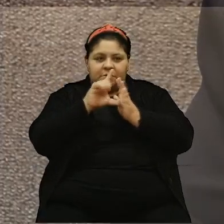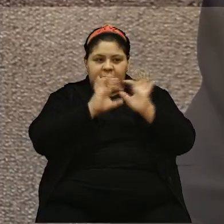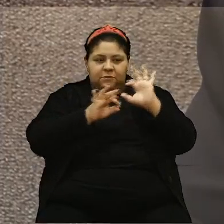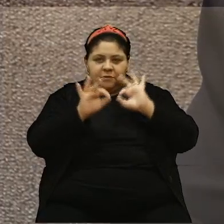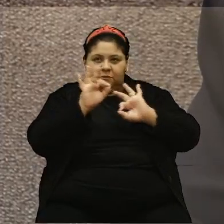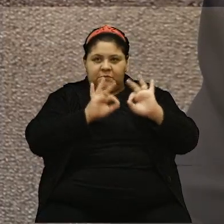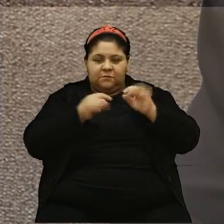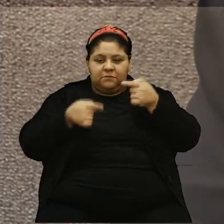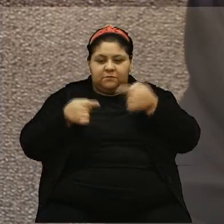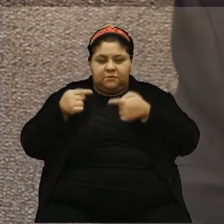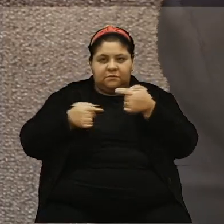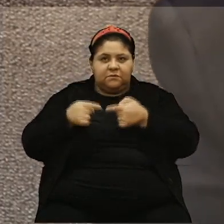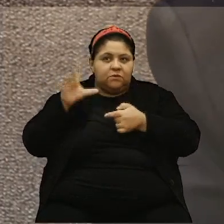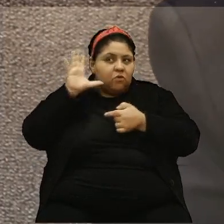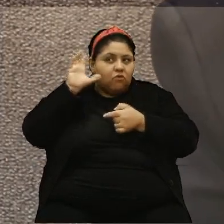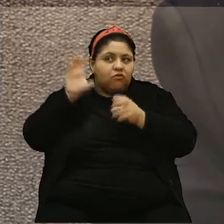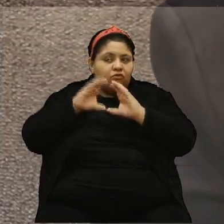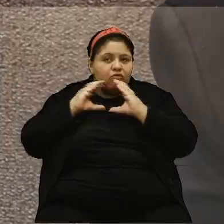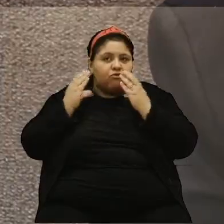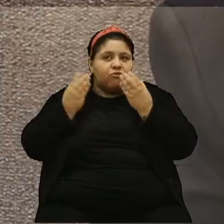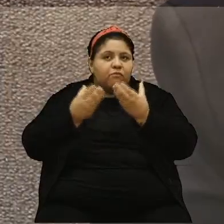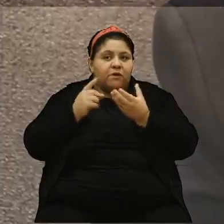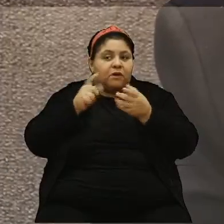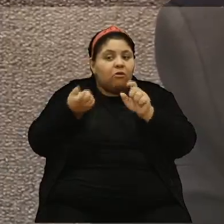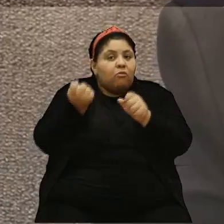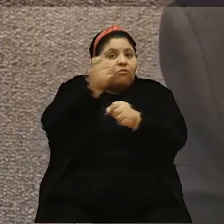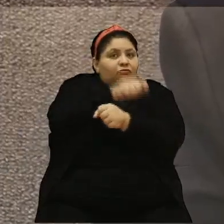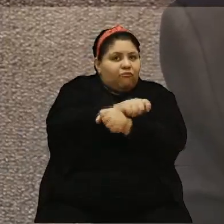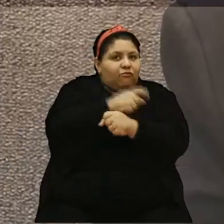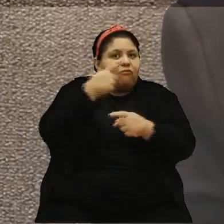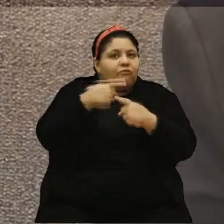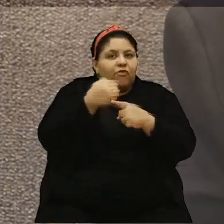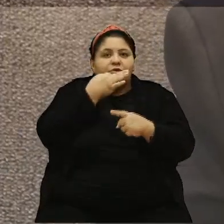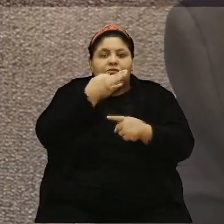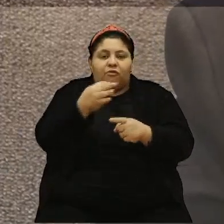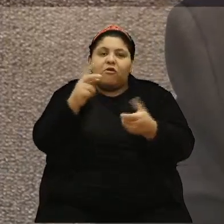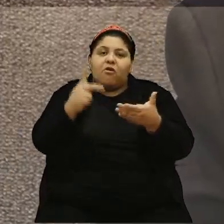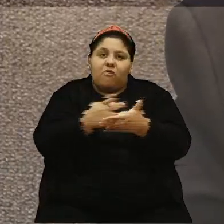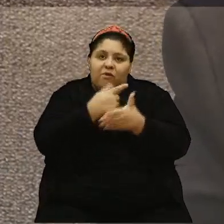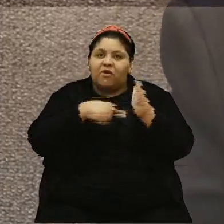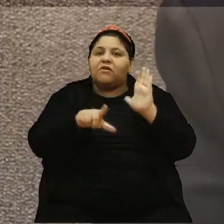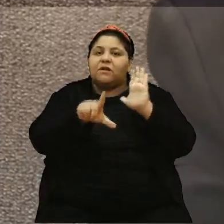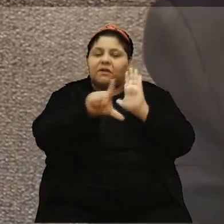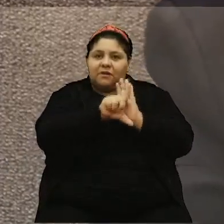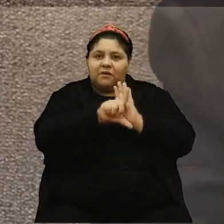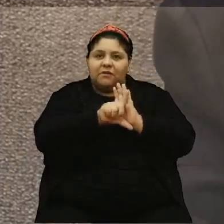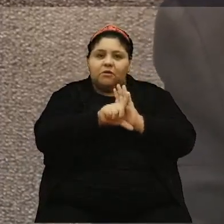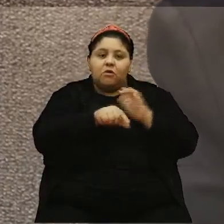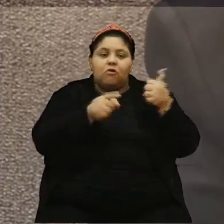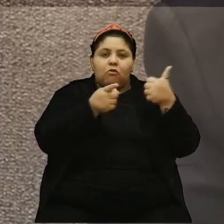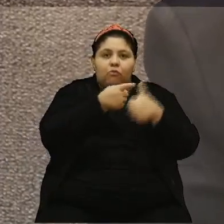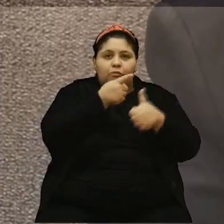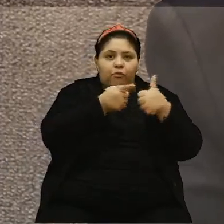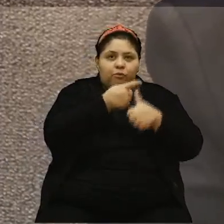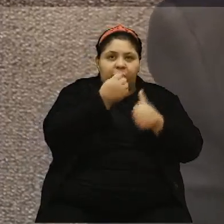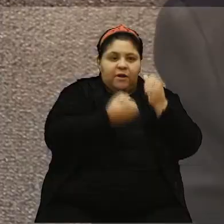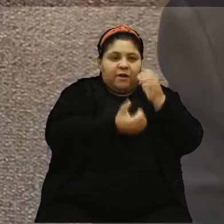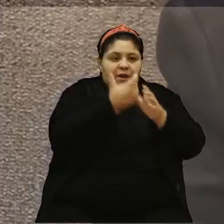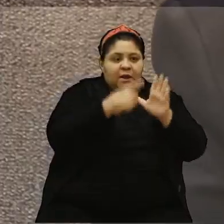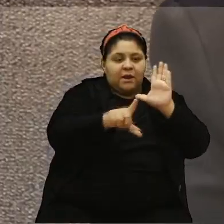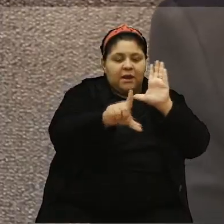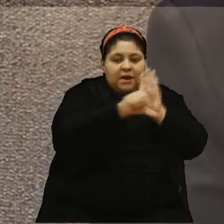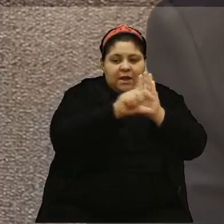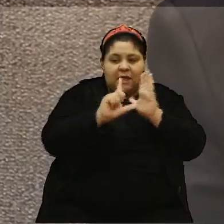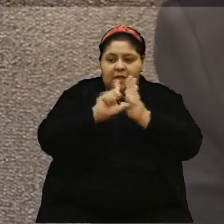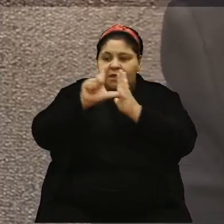e da discussão, ouvir a comunidade para não ser o inverso, que na minha modesta opinião é o grande erro das leis muitas vezes. Primeiro você faz a lei para depois discutir. Não, aqui